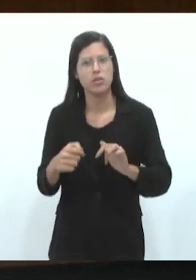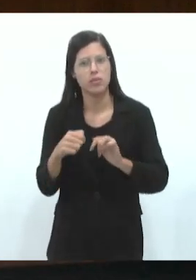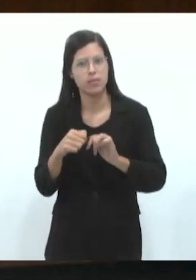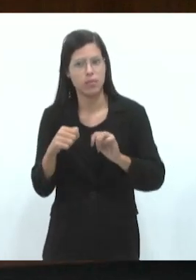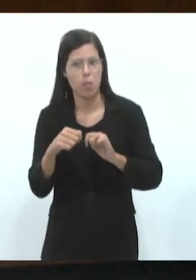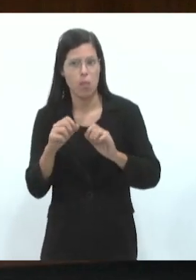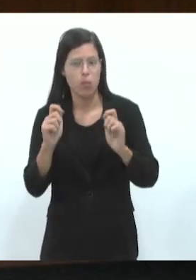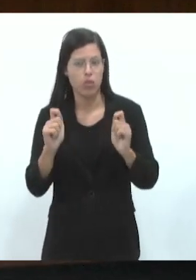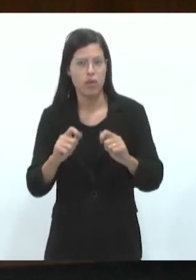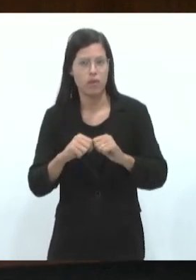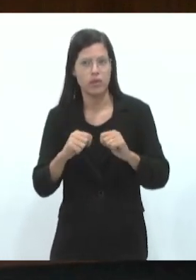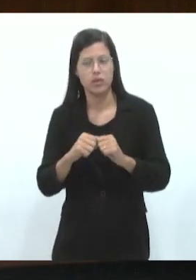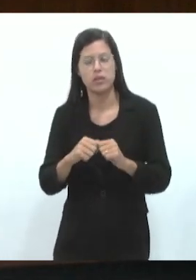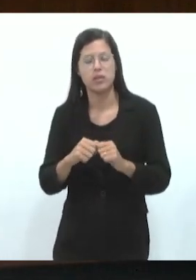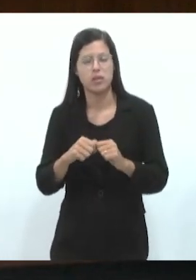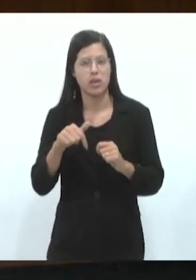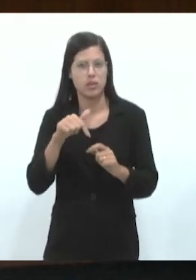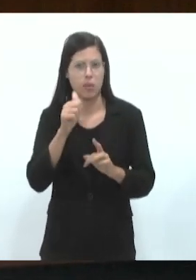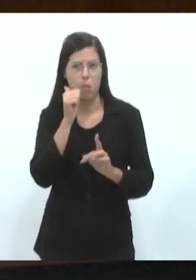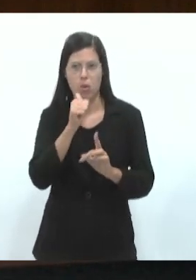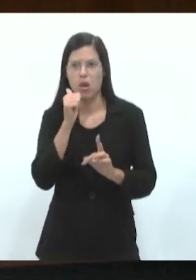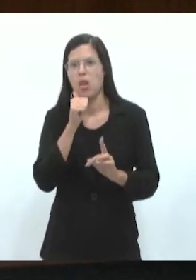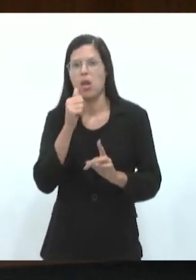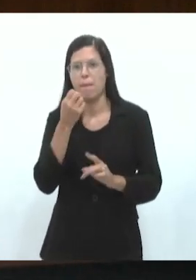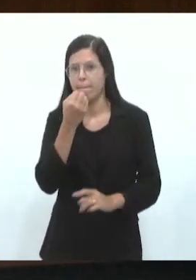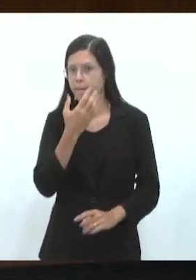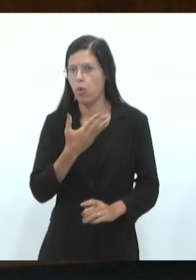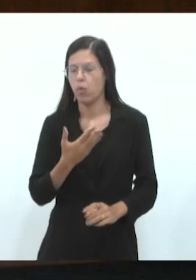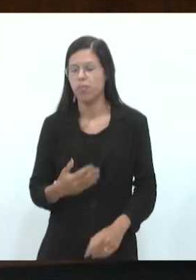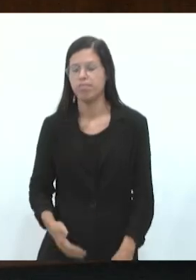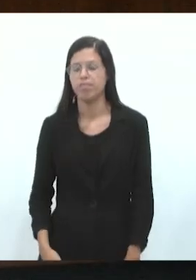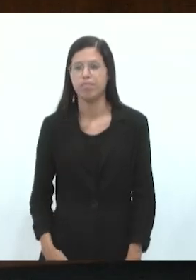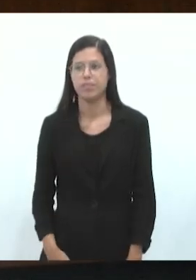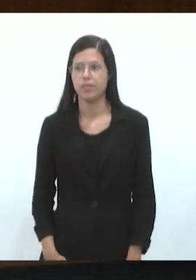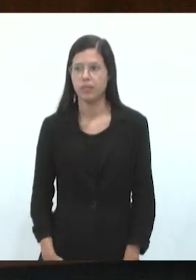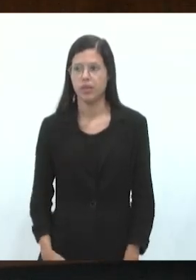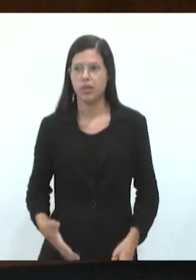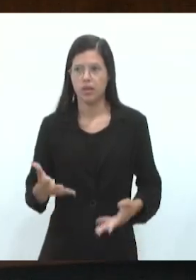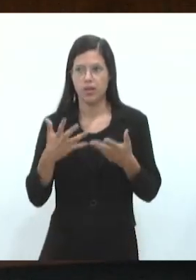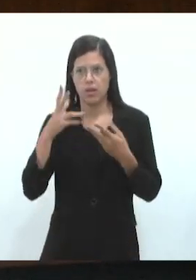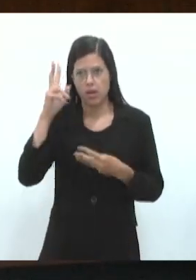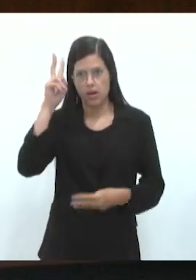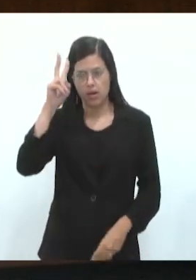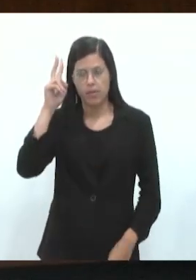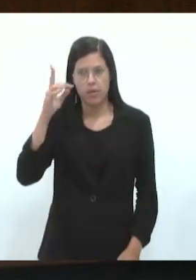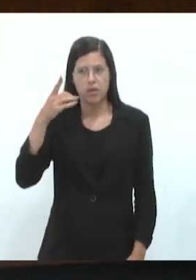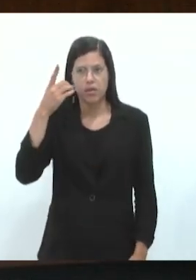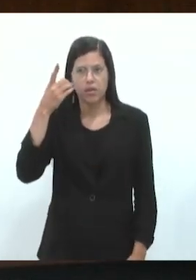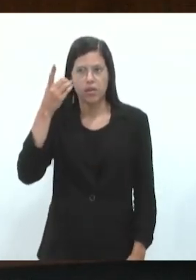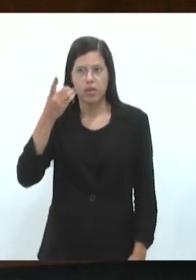Paiva são muito bem-vindas. Queria lembrar, deputada